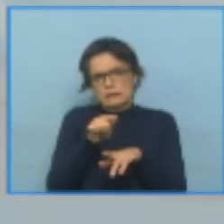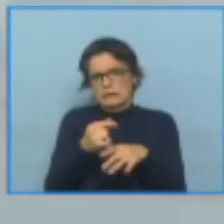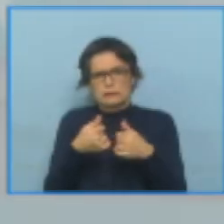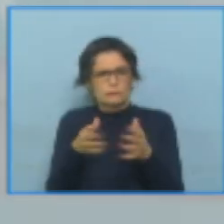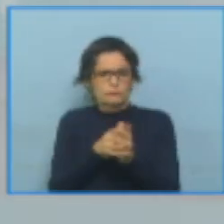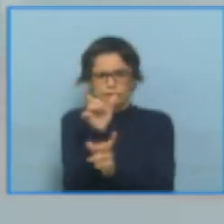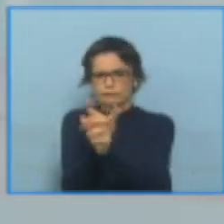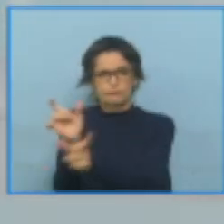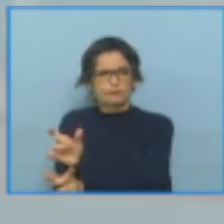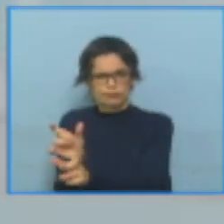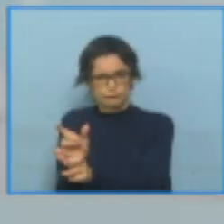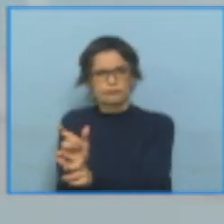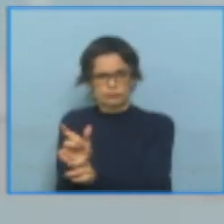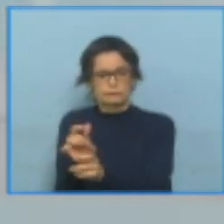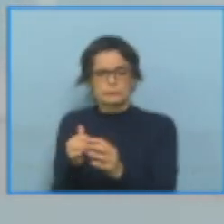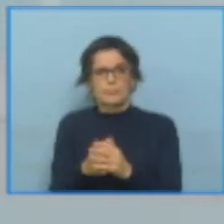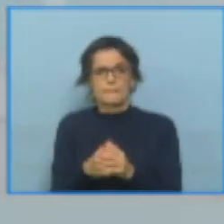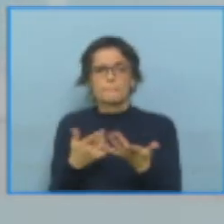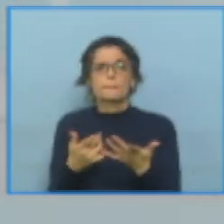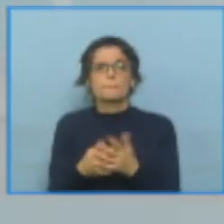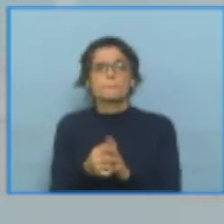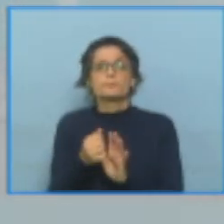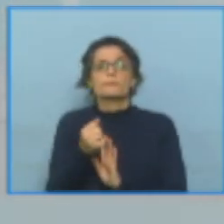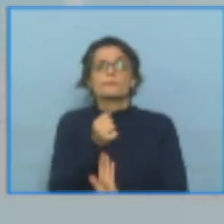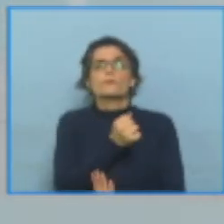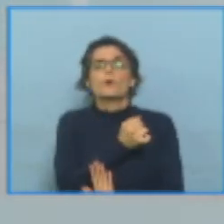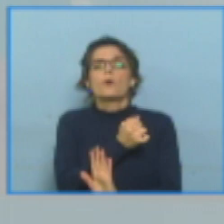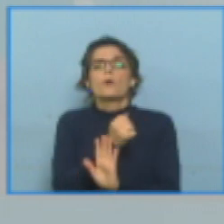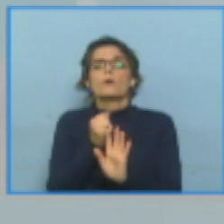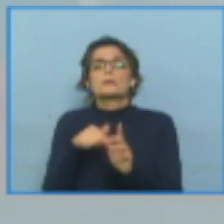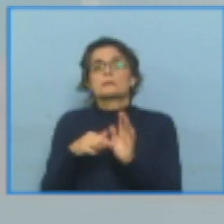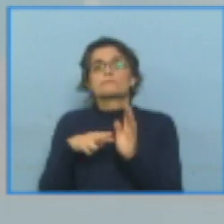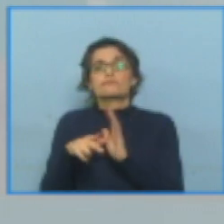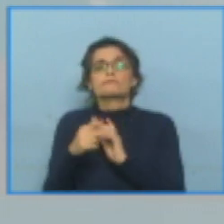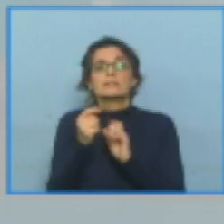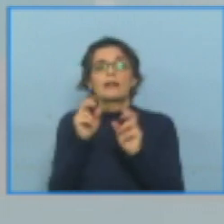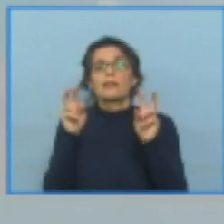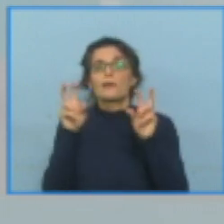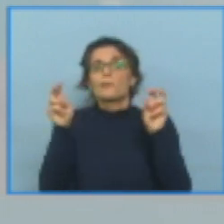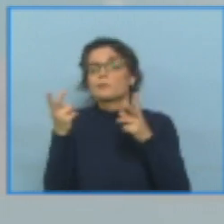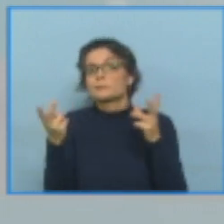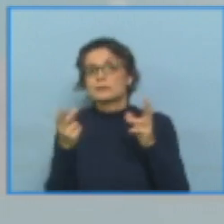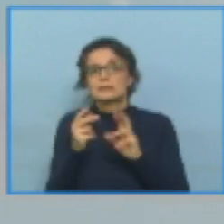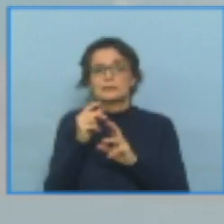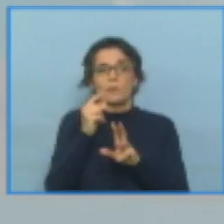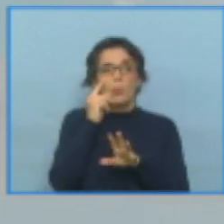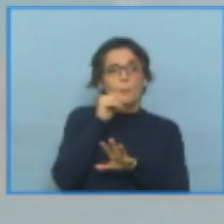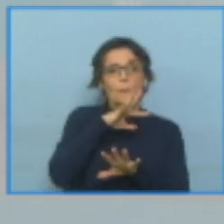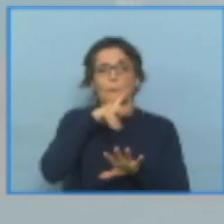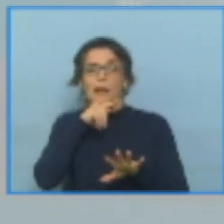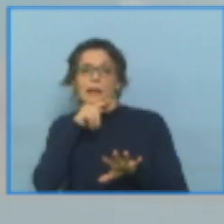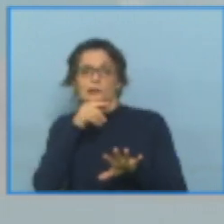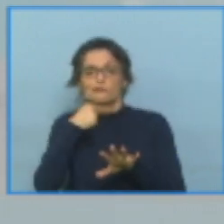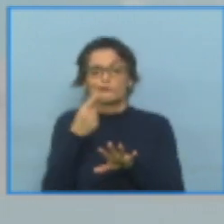onde temos um adágio que diz entre marido e mulher, não metas a colher, podemos dizer que